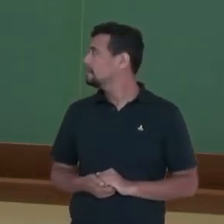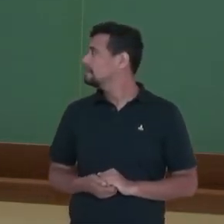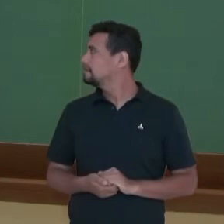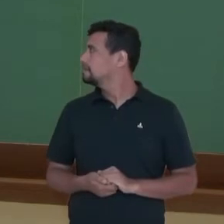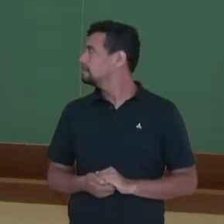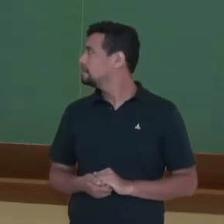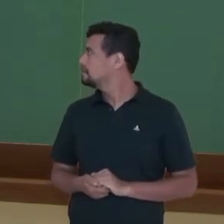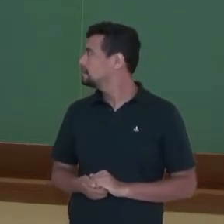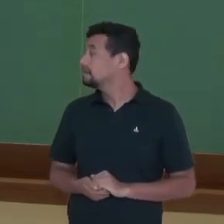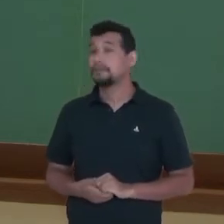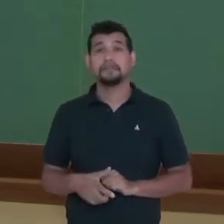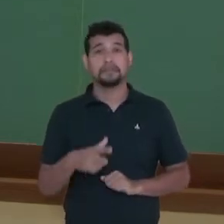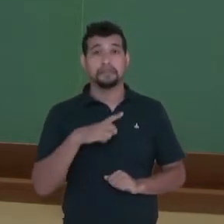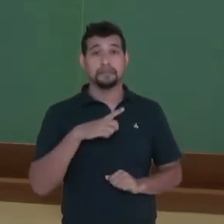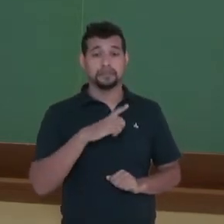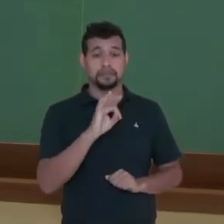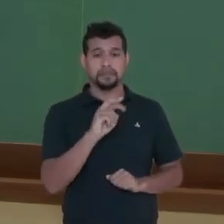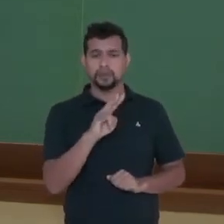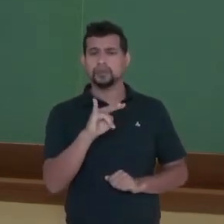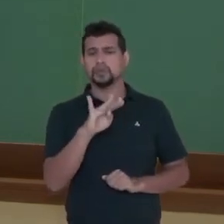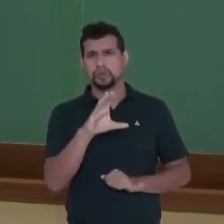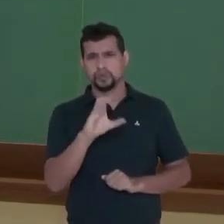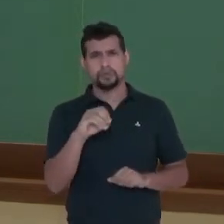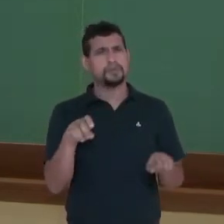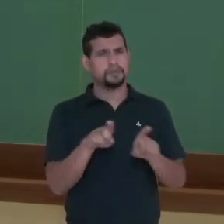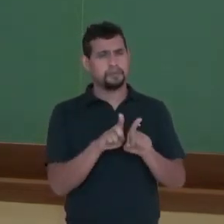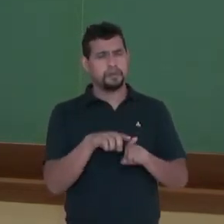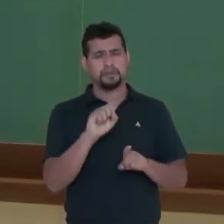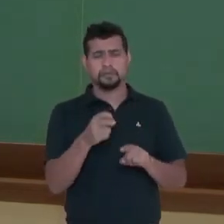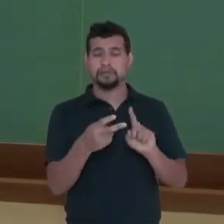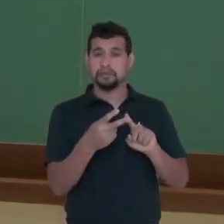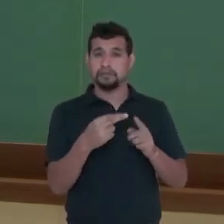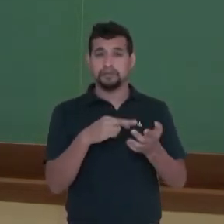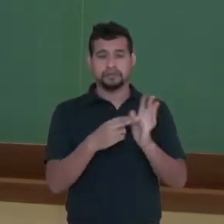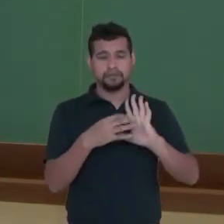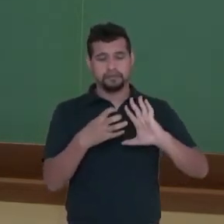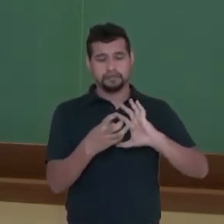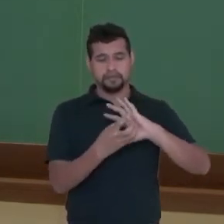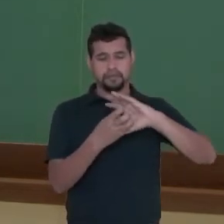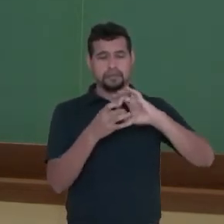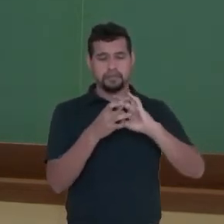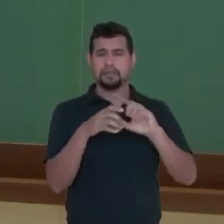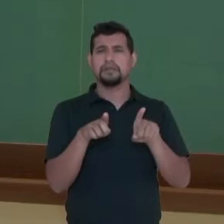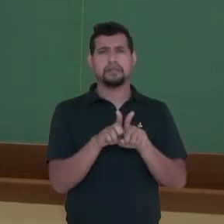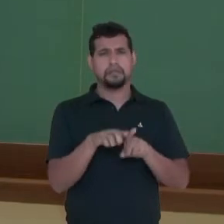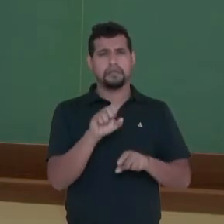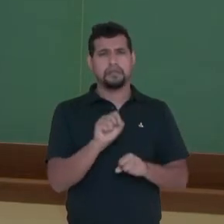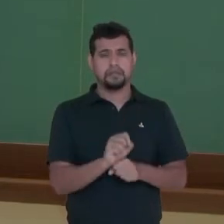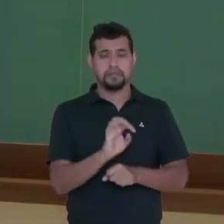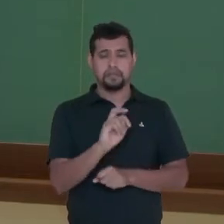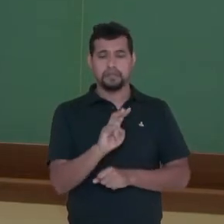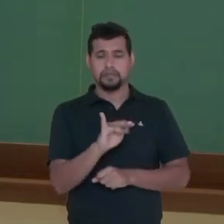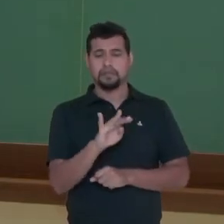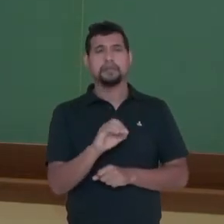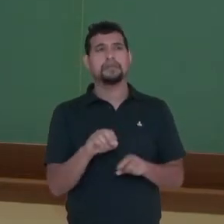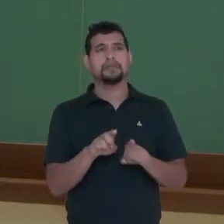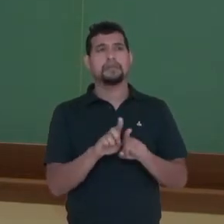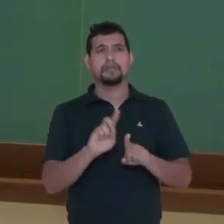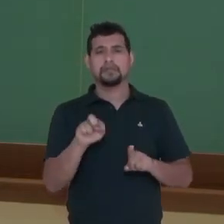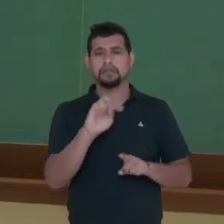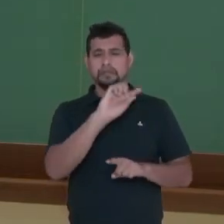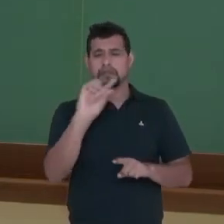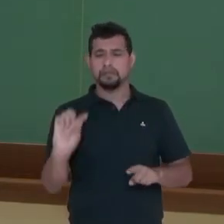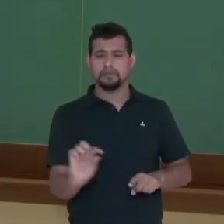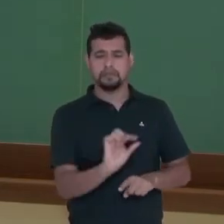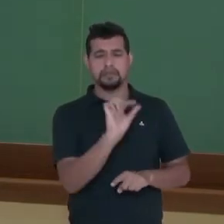longitudinal. Eu tenho o tubo neural, a notocorda, que vai moldar a coluna vertebral, e aqui vai formar,